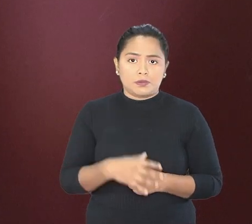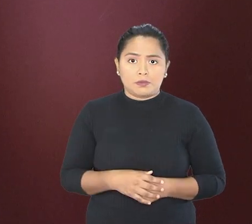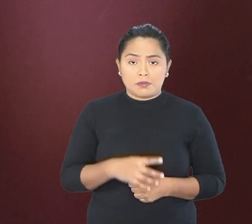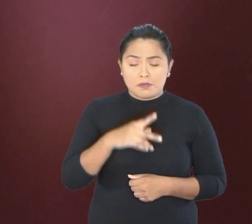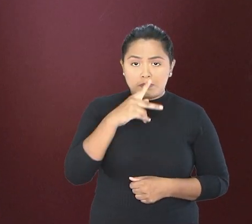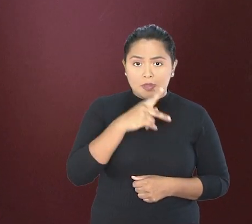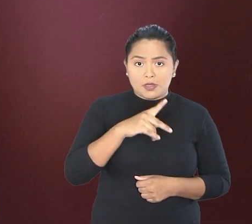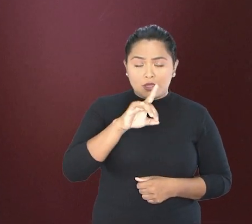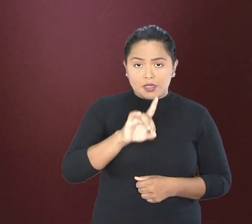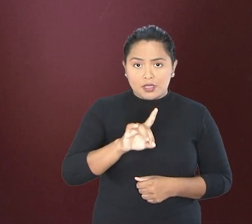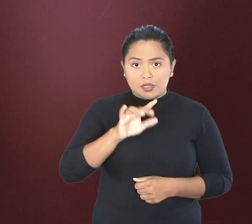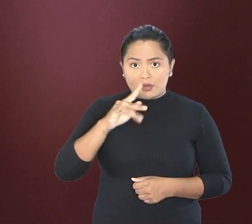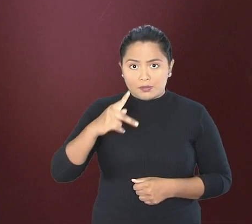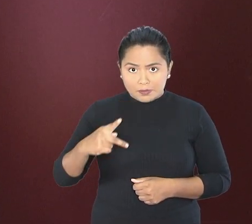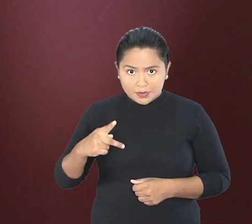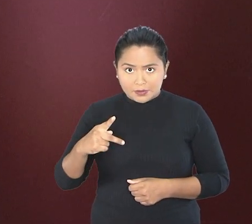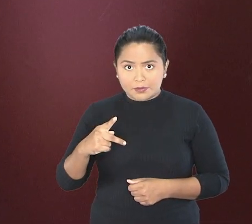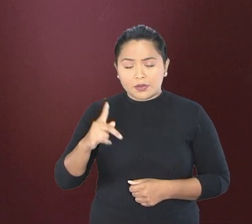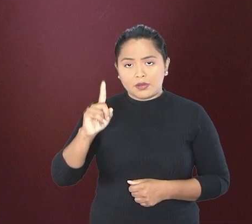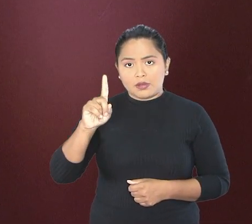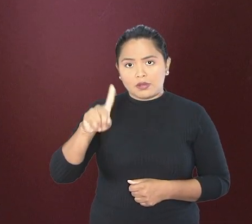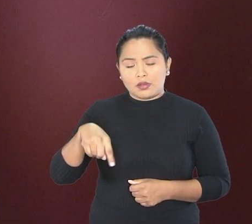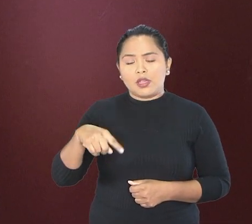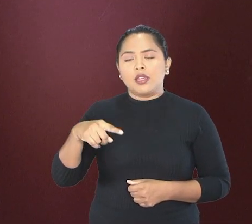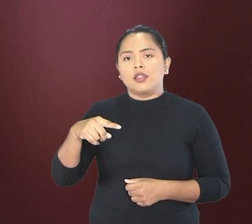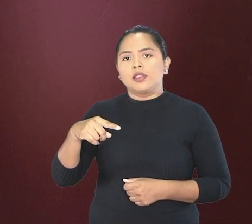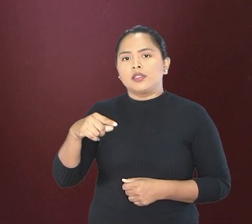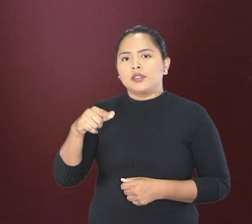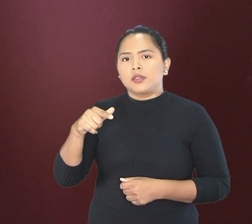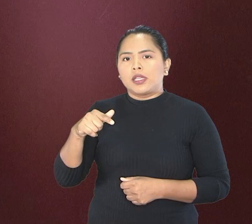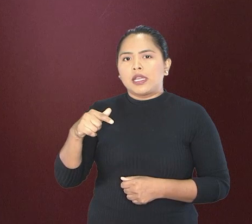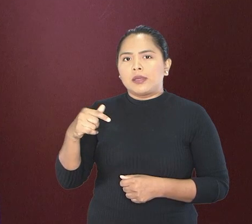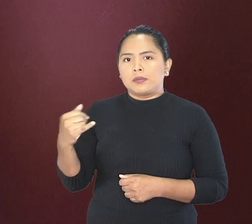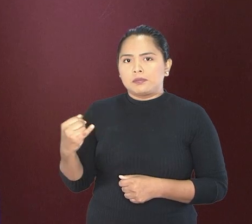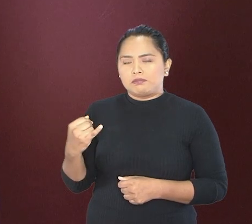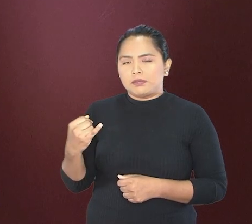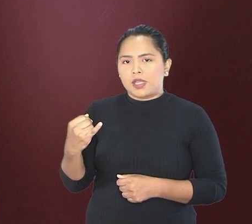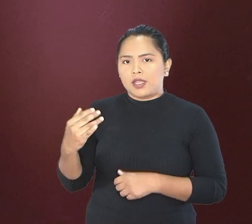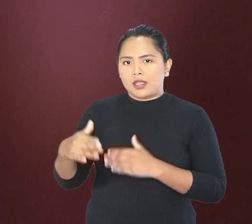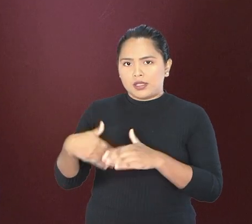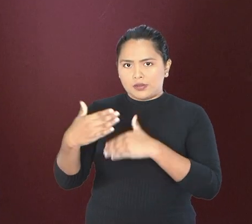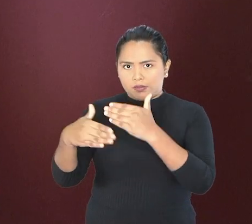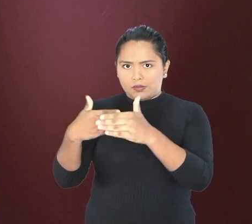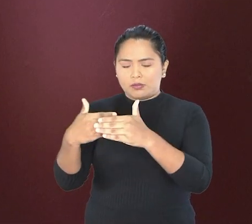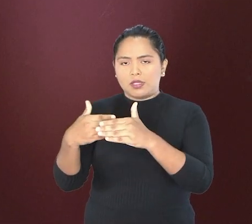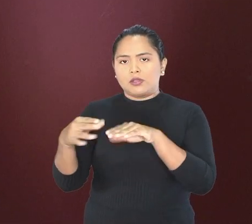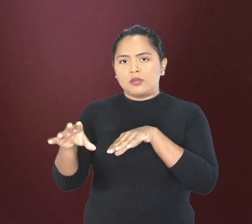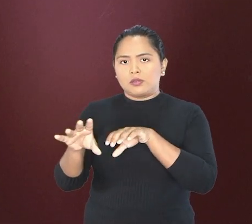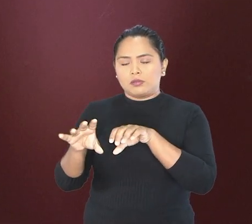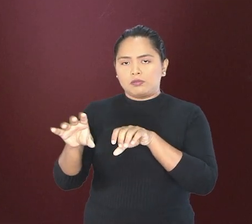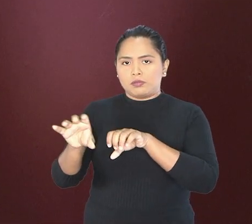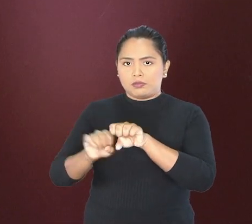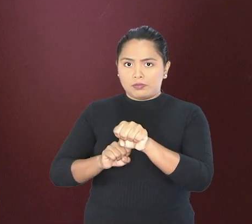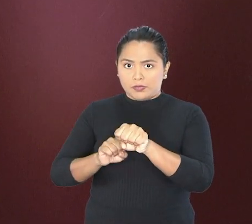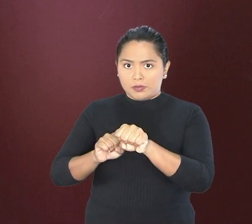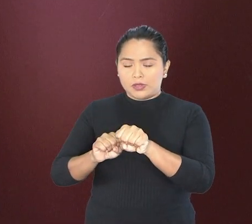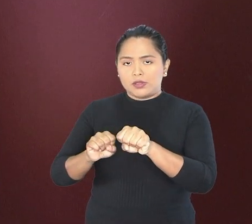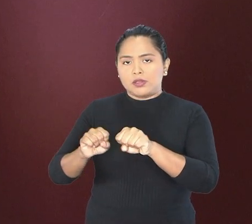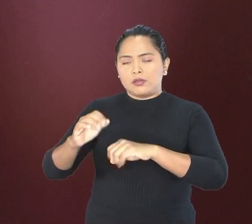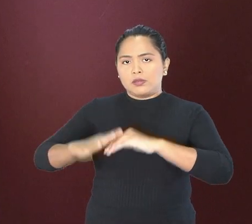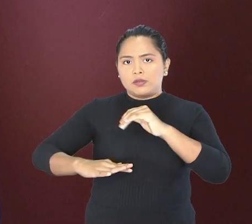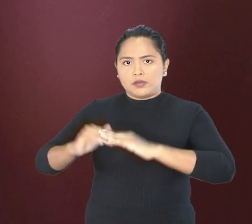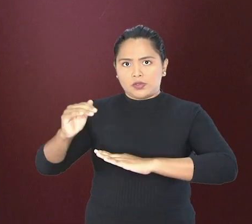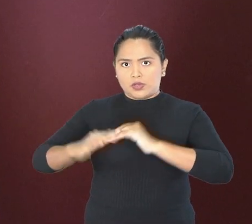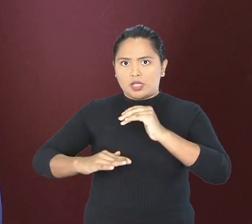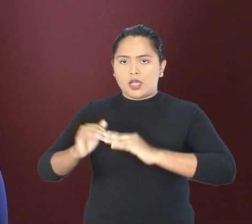esse levantamento por meio do levantamento de necessidades de desenvolvimento. Então, ele funciona mais ou menos com a parecido com a regra do PGC, de quem faz